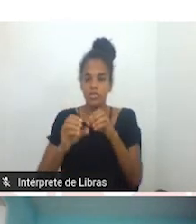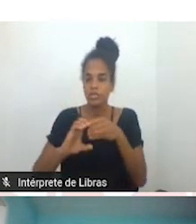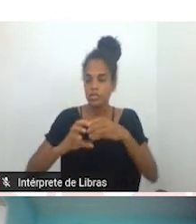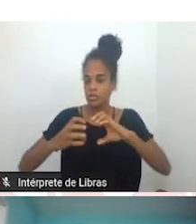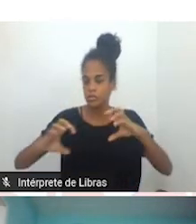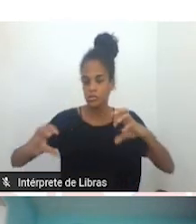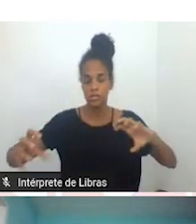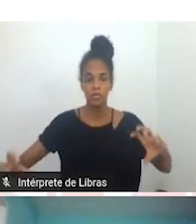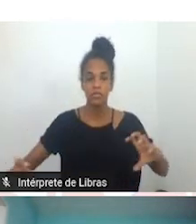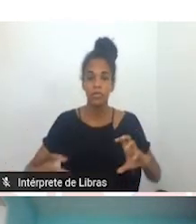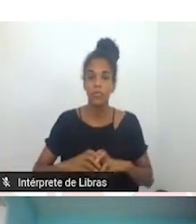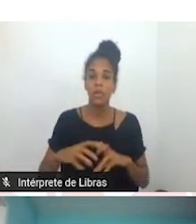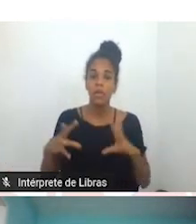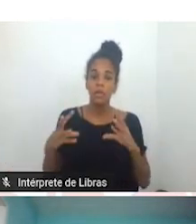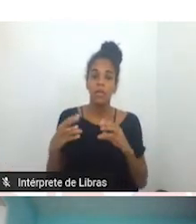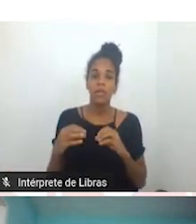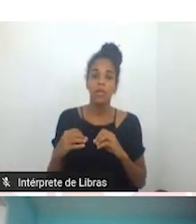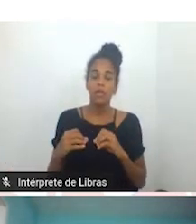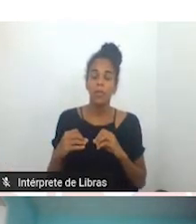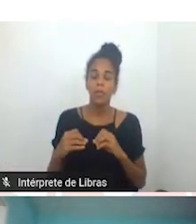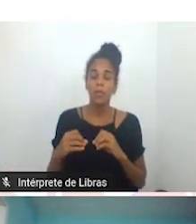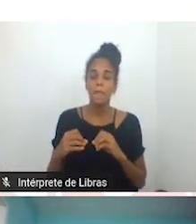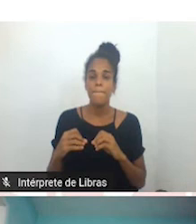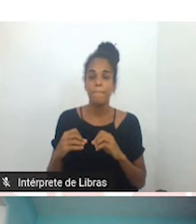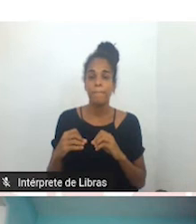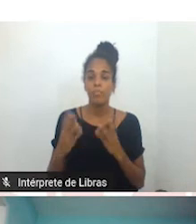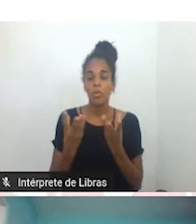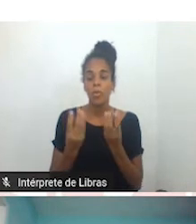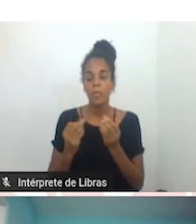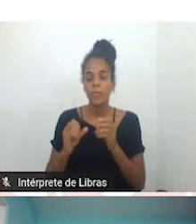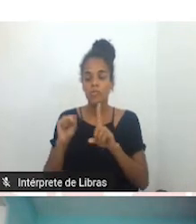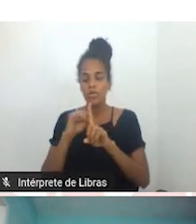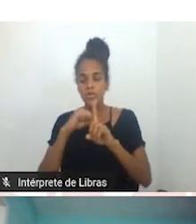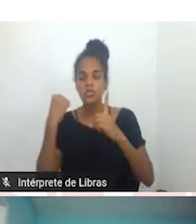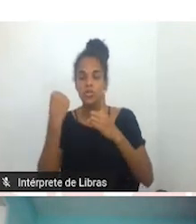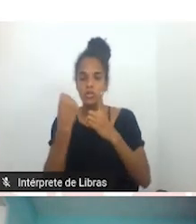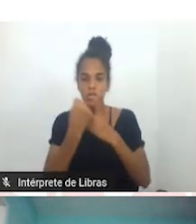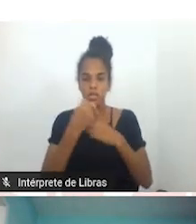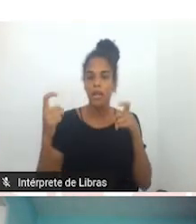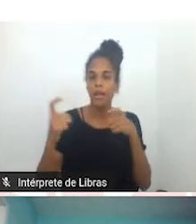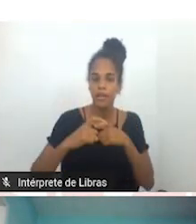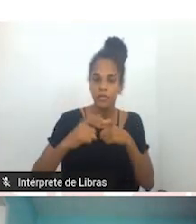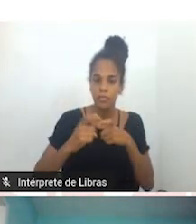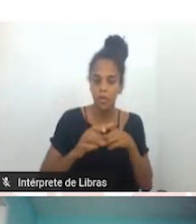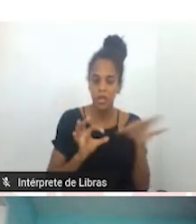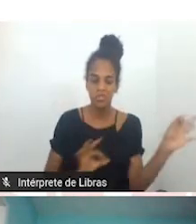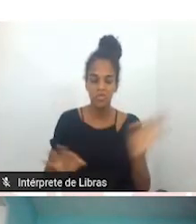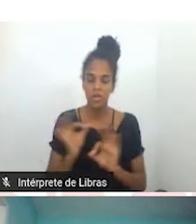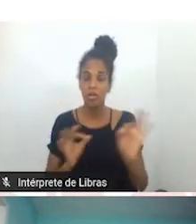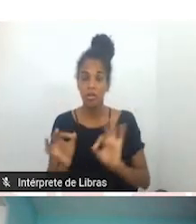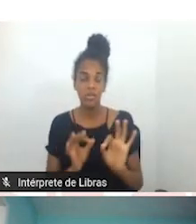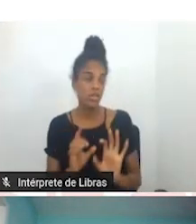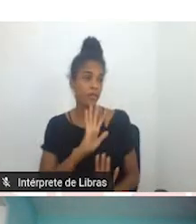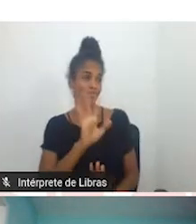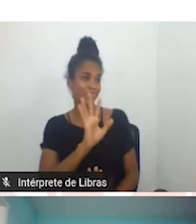se posicionou contra, né? Porque como é que vai tirar o bloqueador do receptor de angiotensina, o bloqueador do receptor de